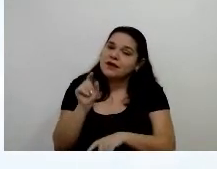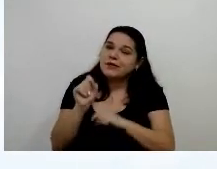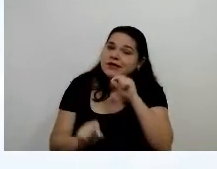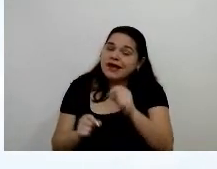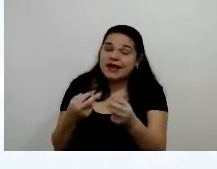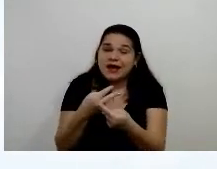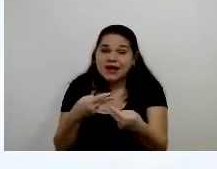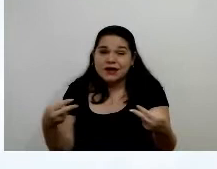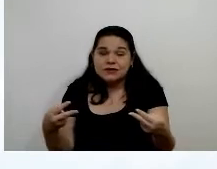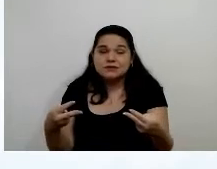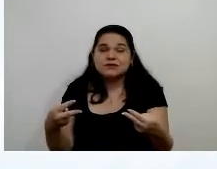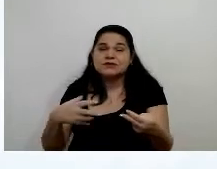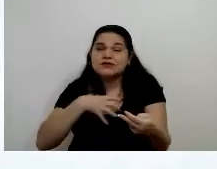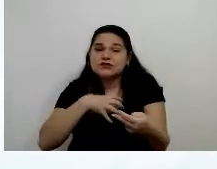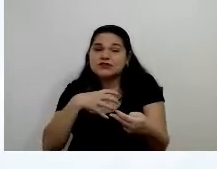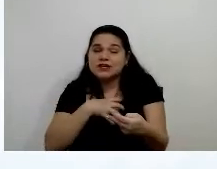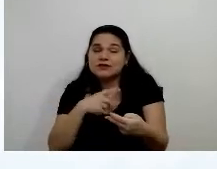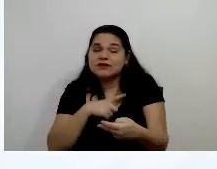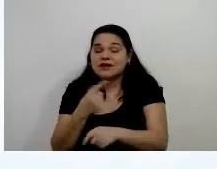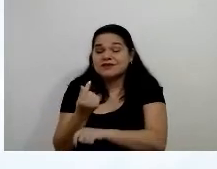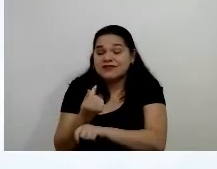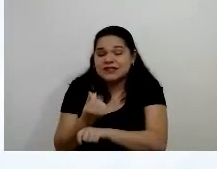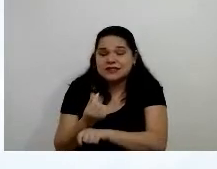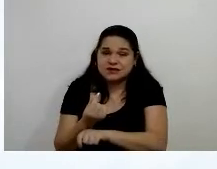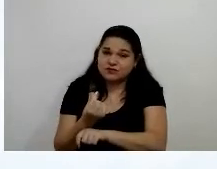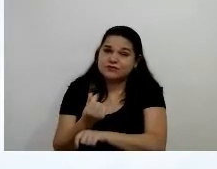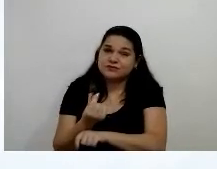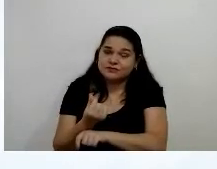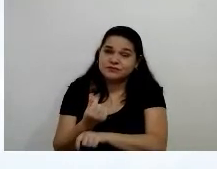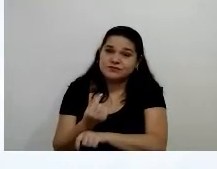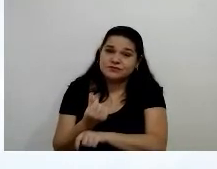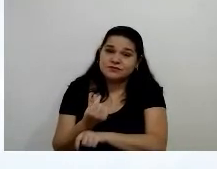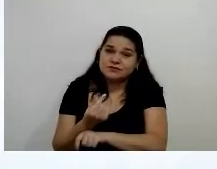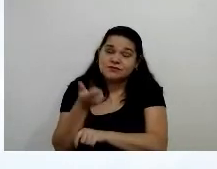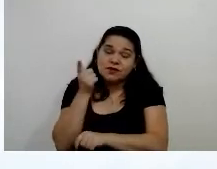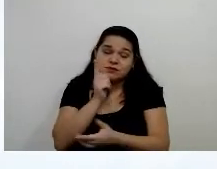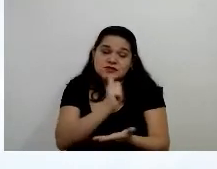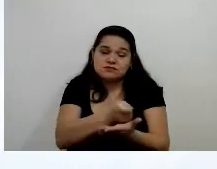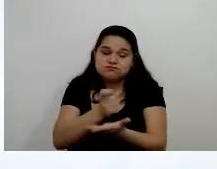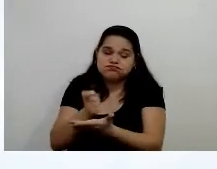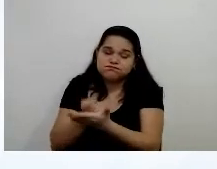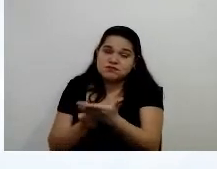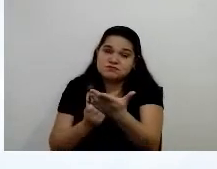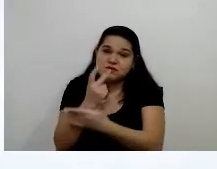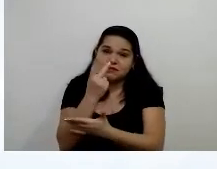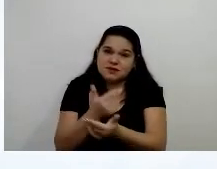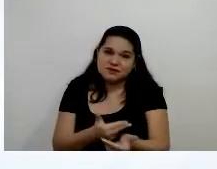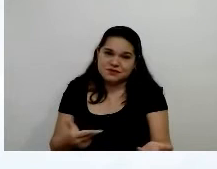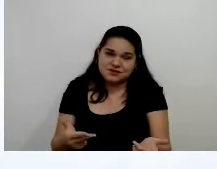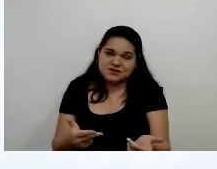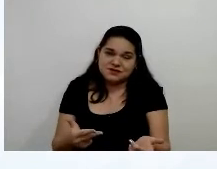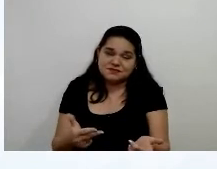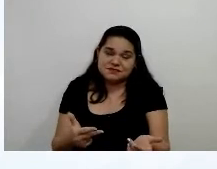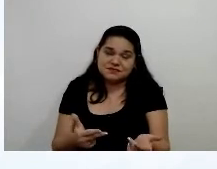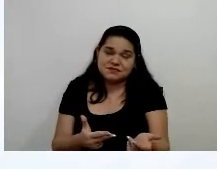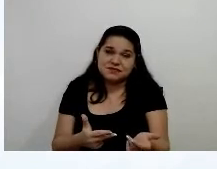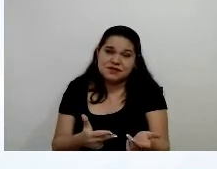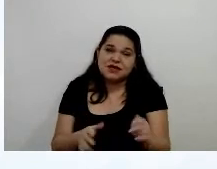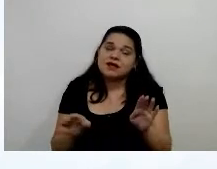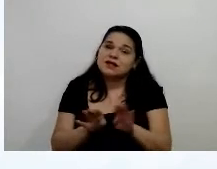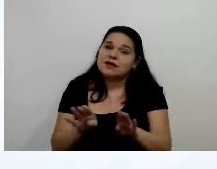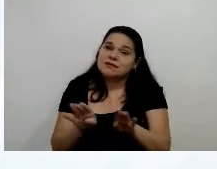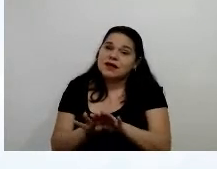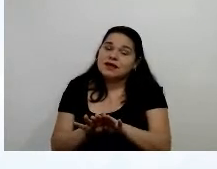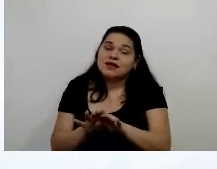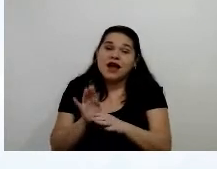nós temos financeiramente para podermos fazer isso. Tanto nas ajudas que a